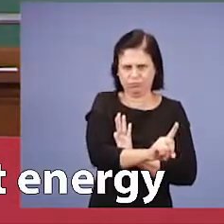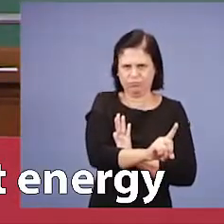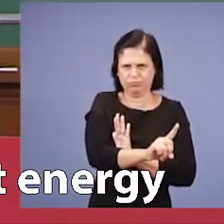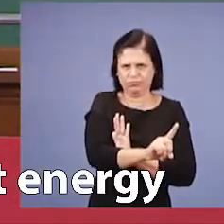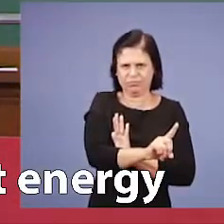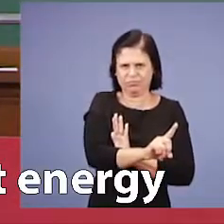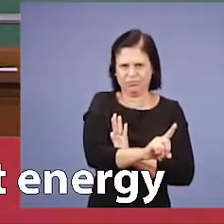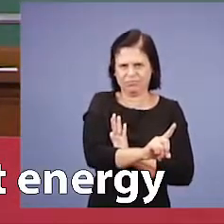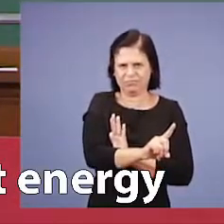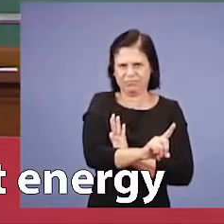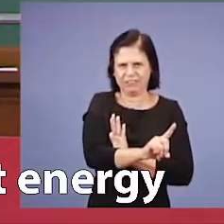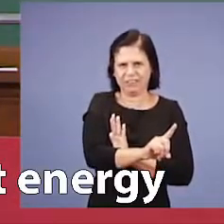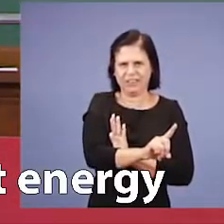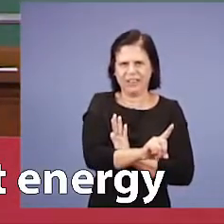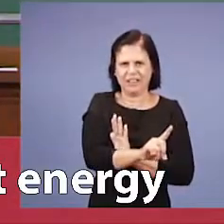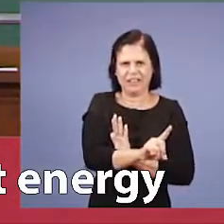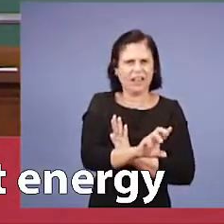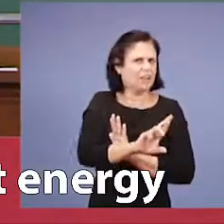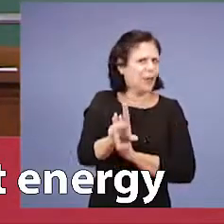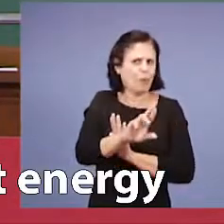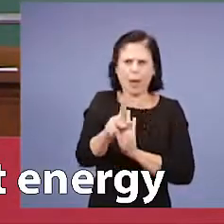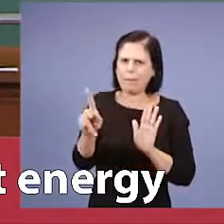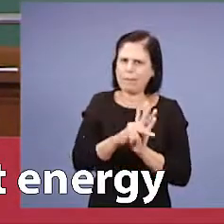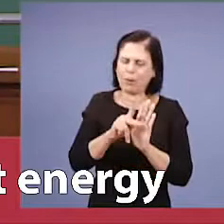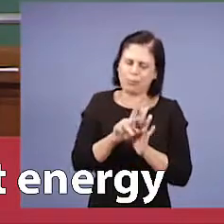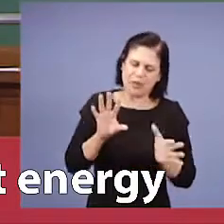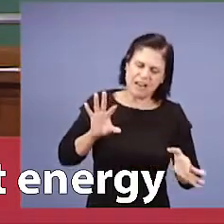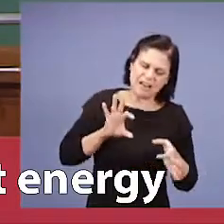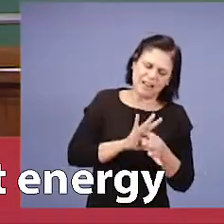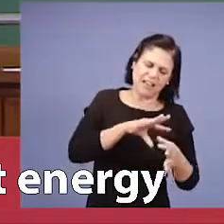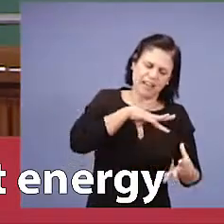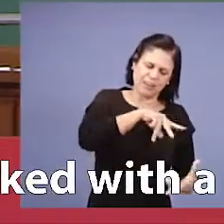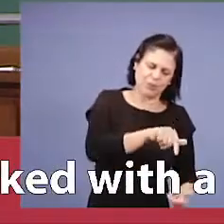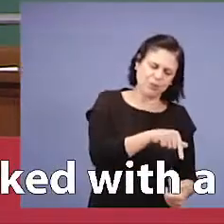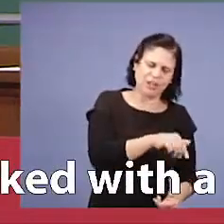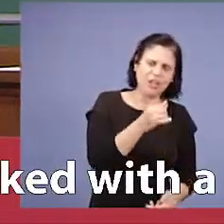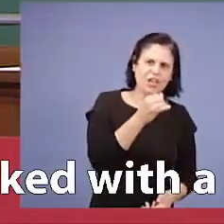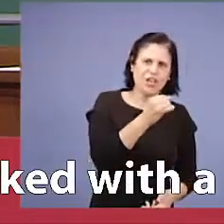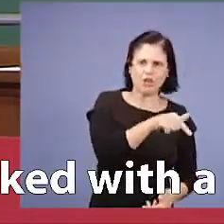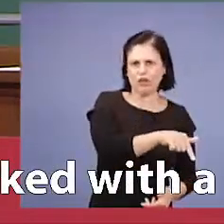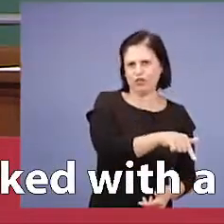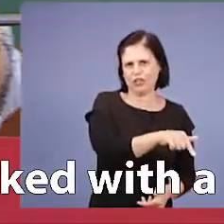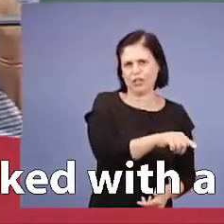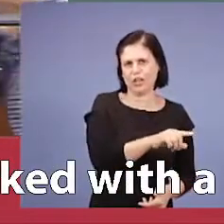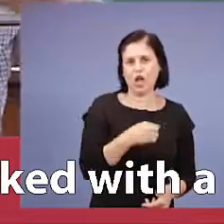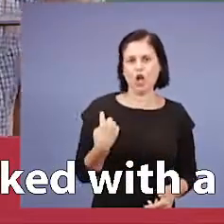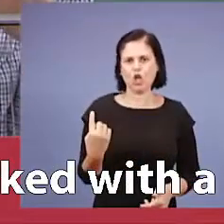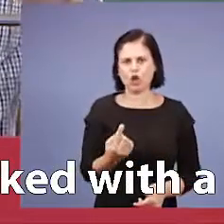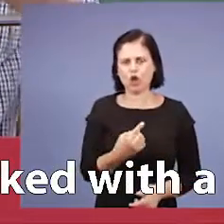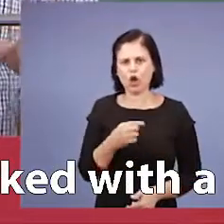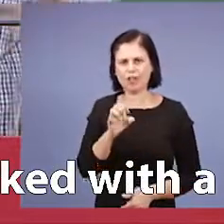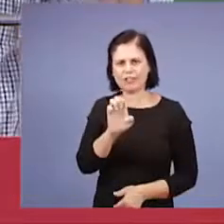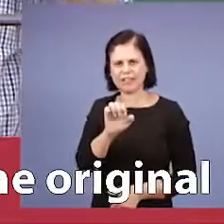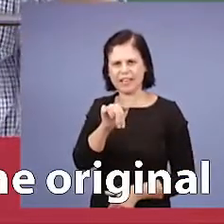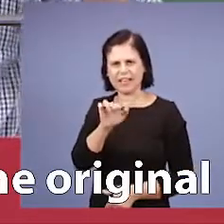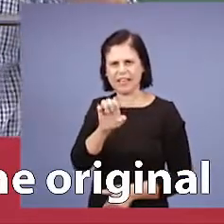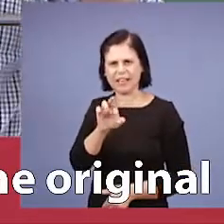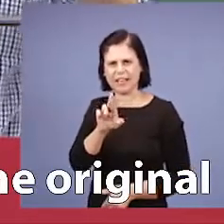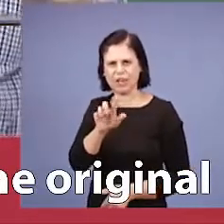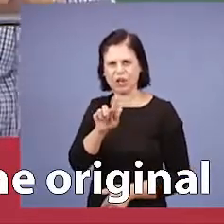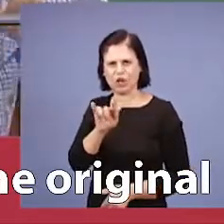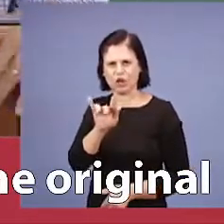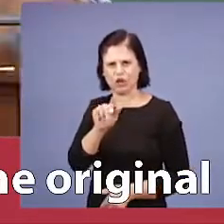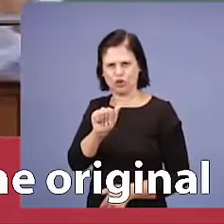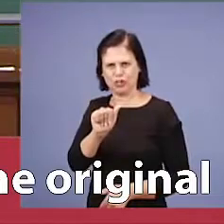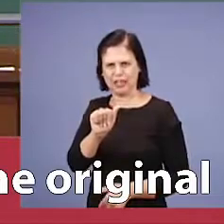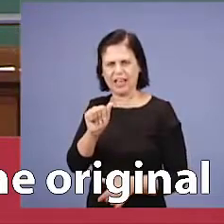está relacionada com essa energia que o mundo a nossa está ligado com uma energia